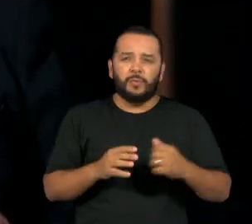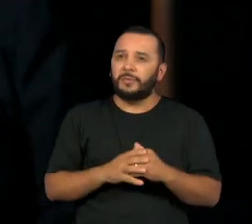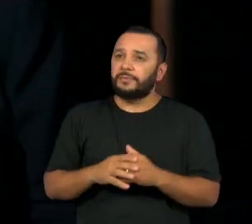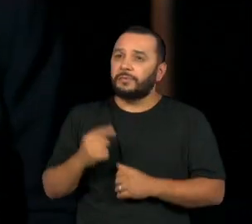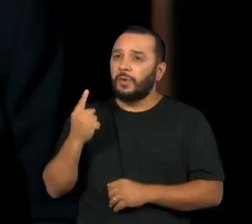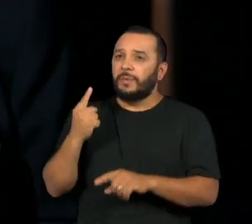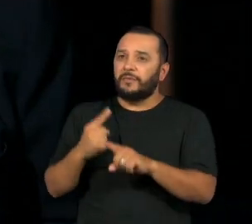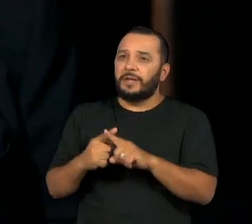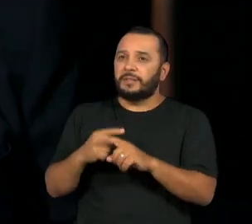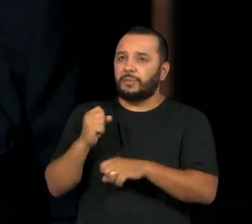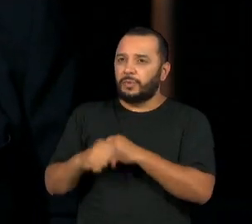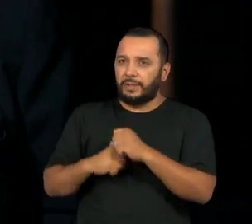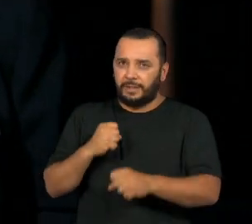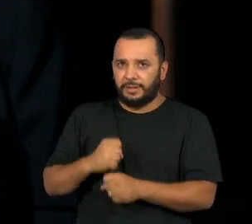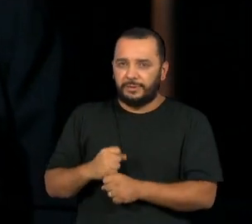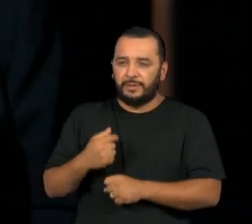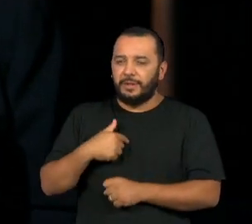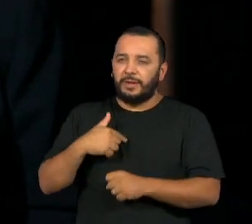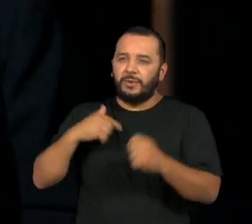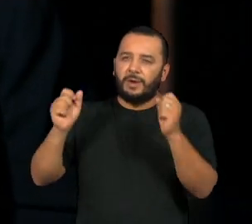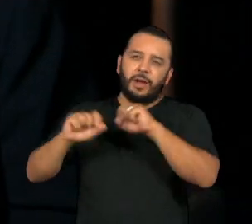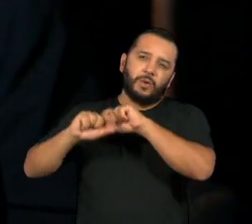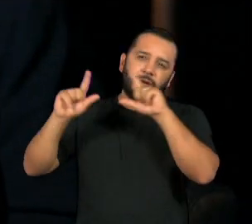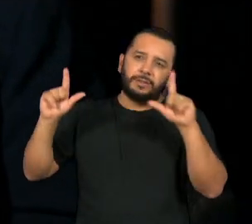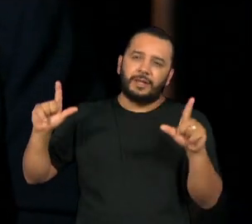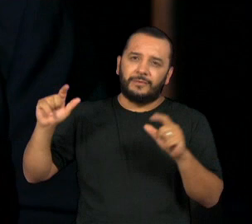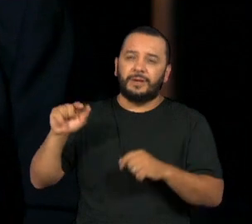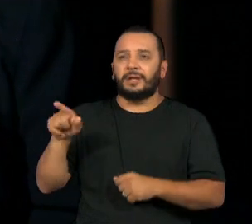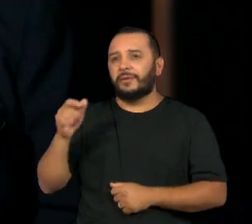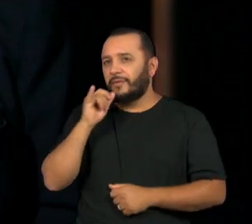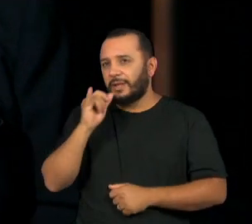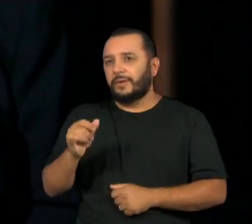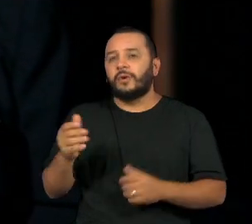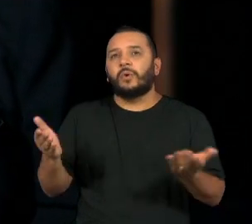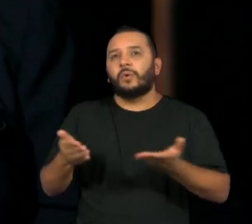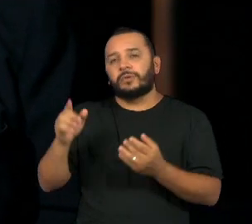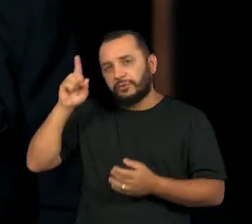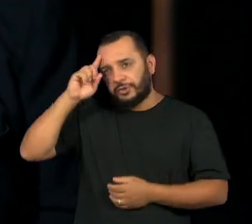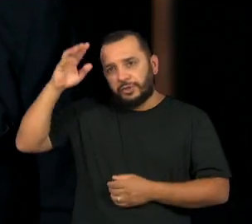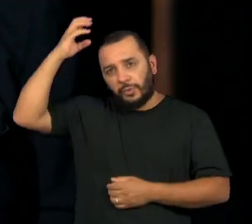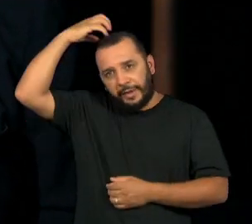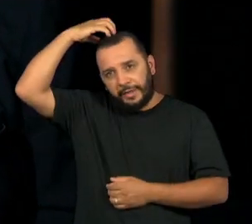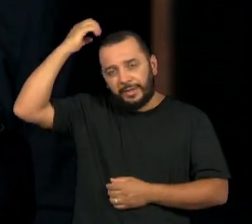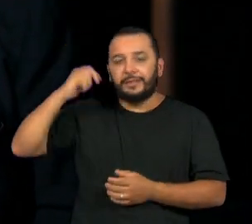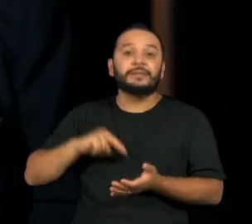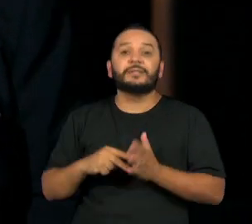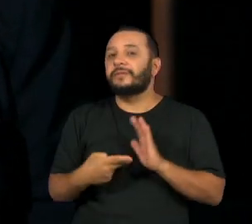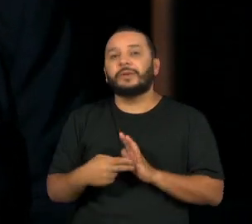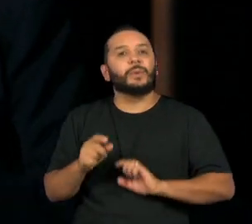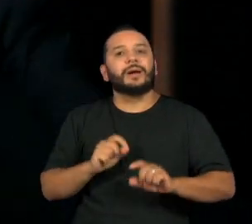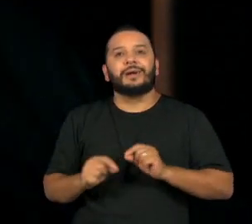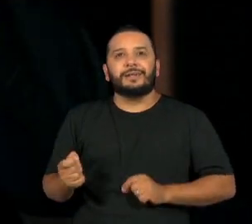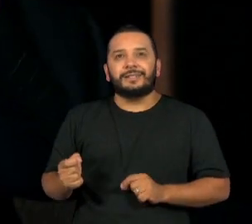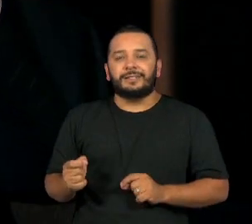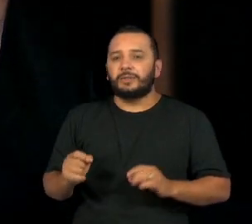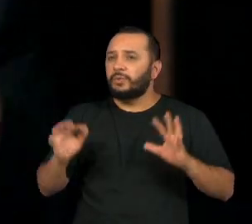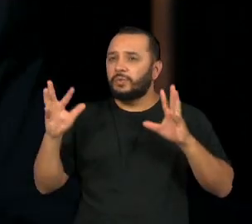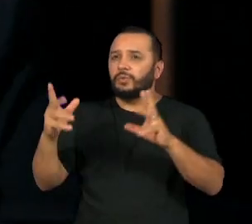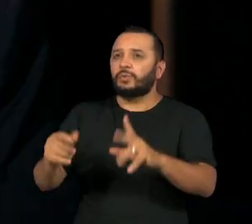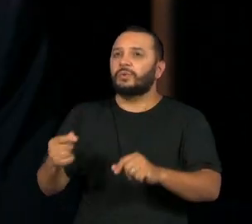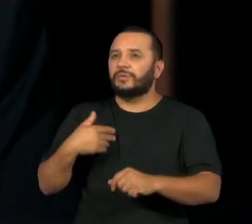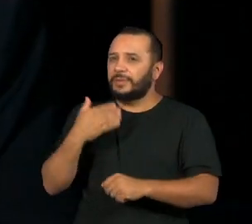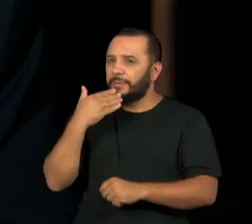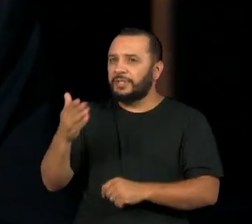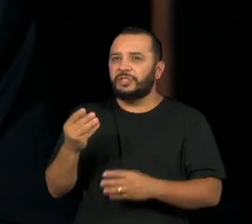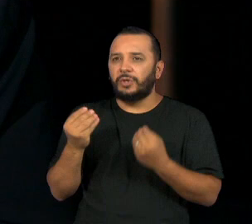gente acordava, eu era pequeno, me lembro disso, e ele falava, hoje é o Dia do Rei. E o que é o Dia do Rei? Tudo que a gente pedia,